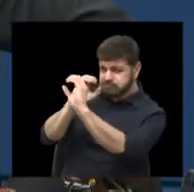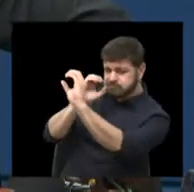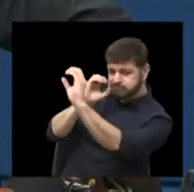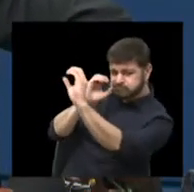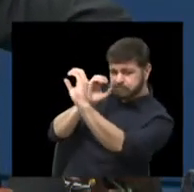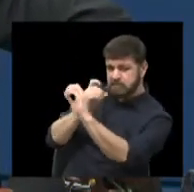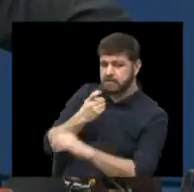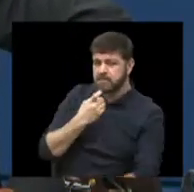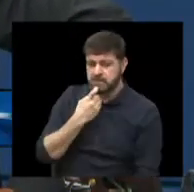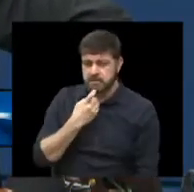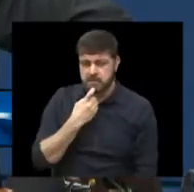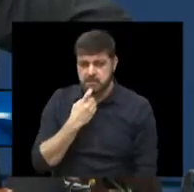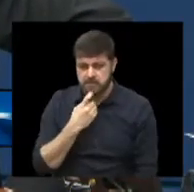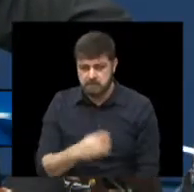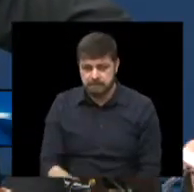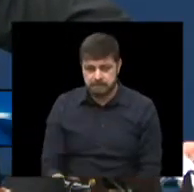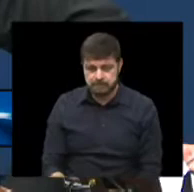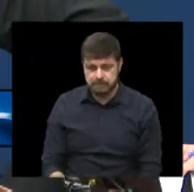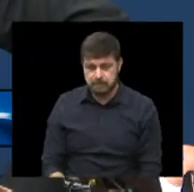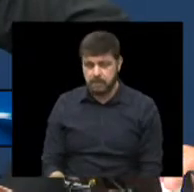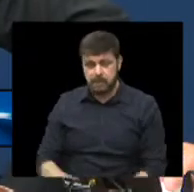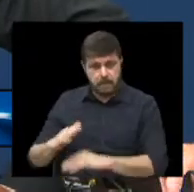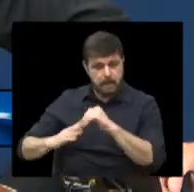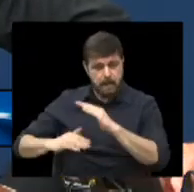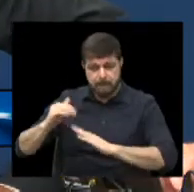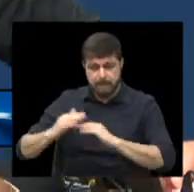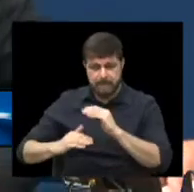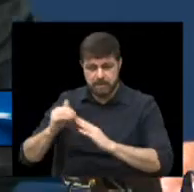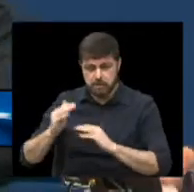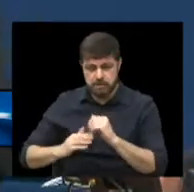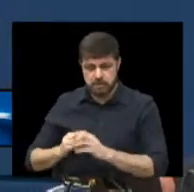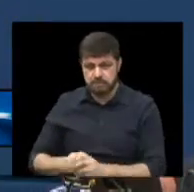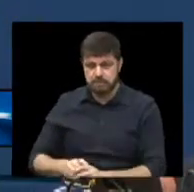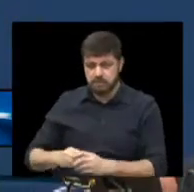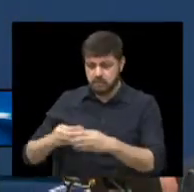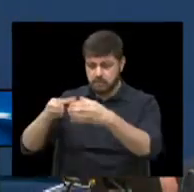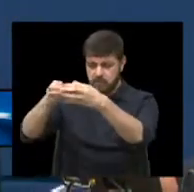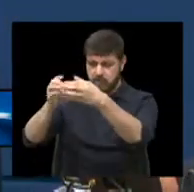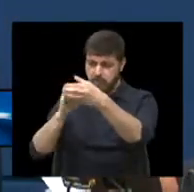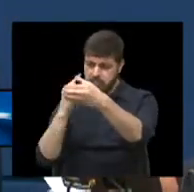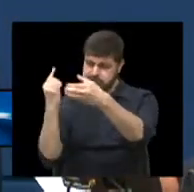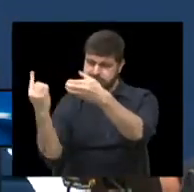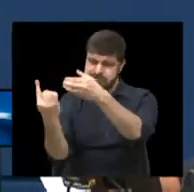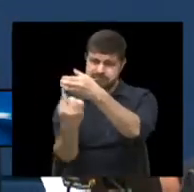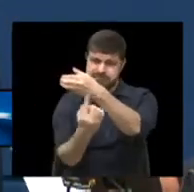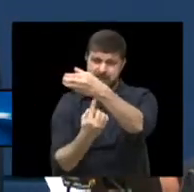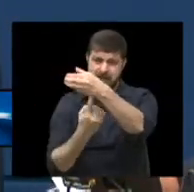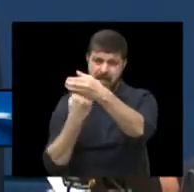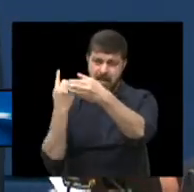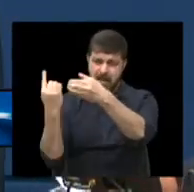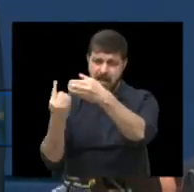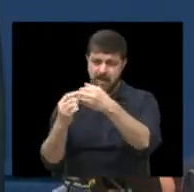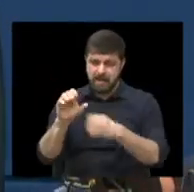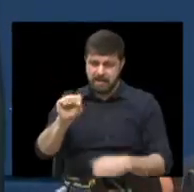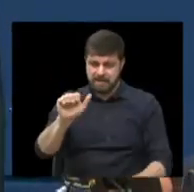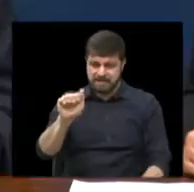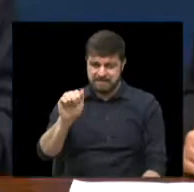Campinas, Gianicolini, pela atividade de observação de Saturno, realizada no dia 15 de